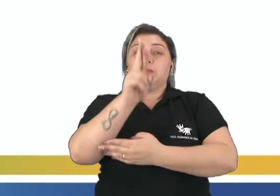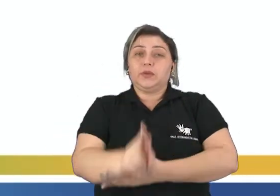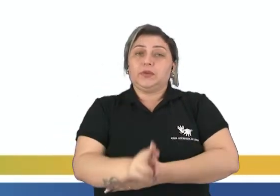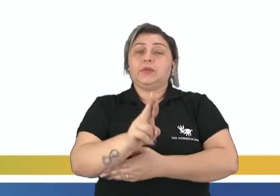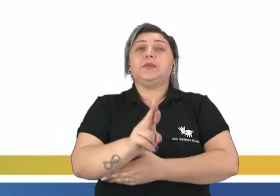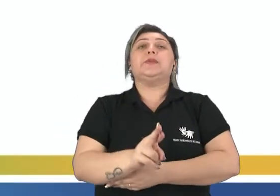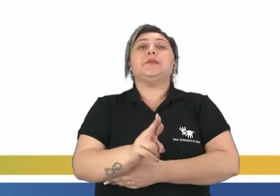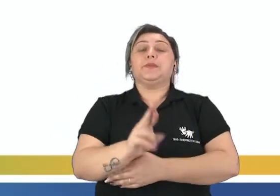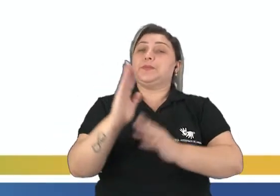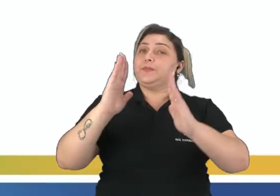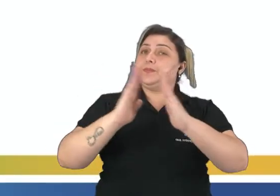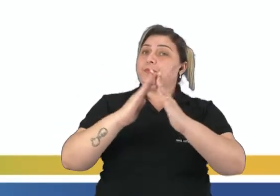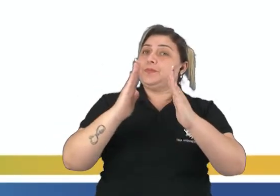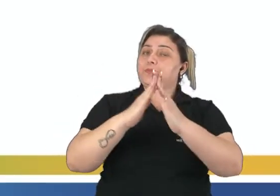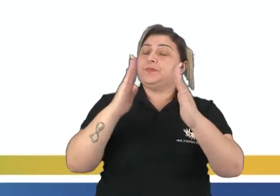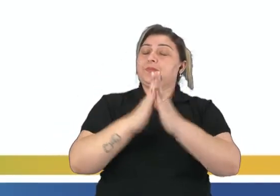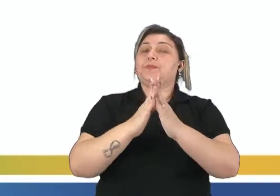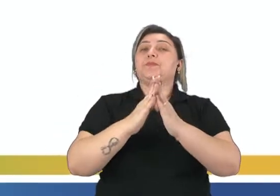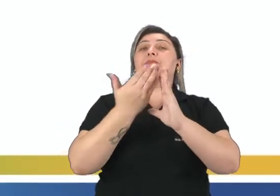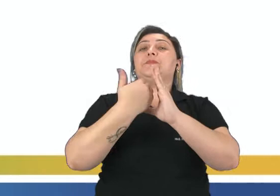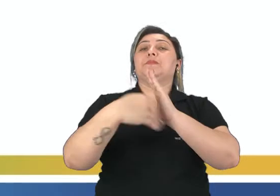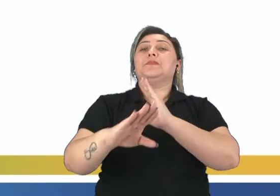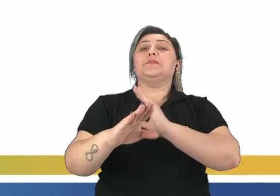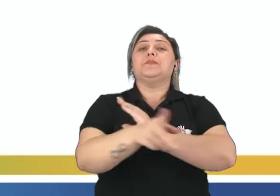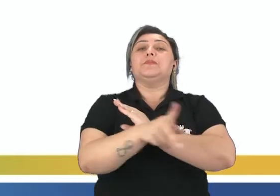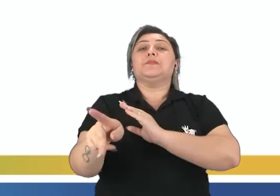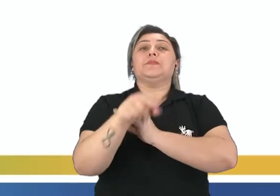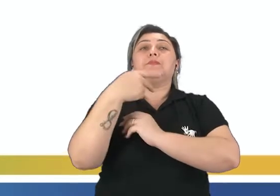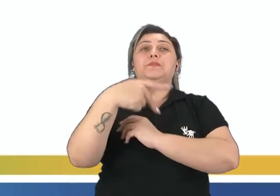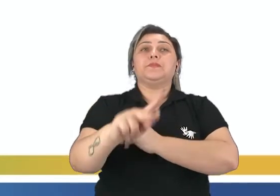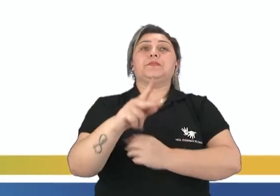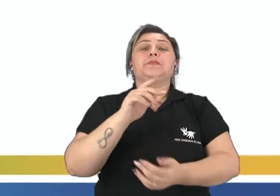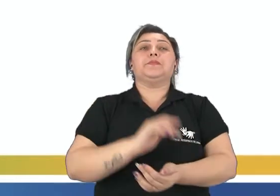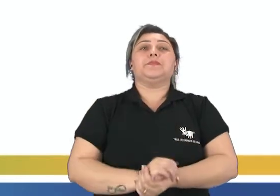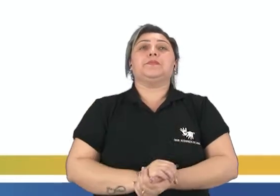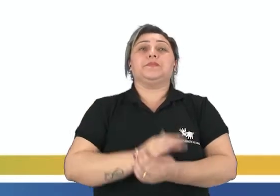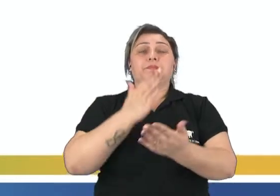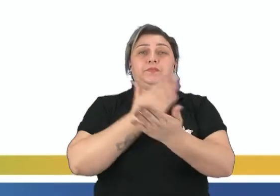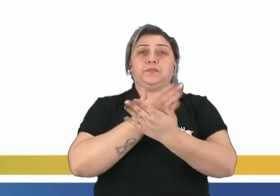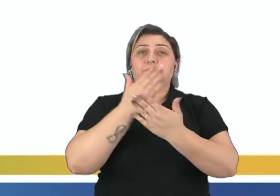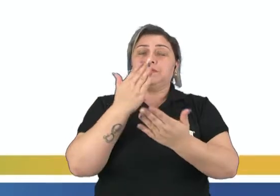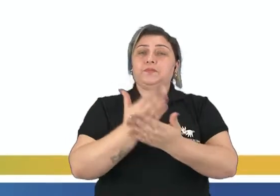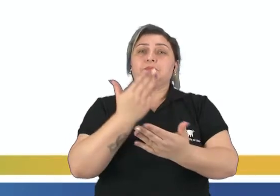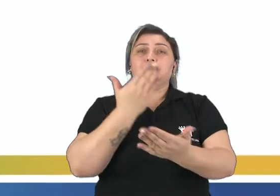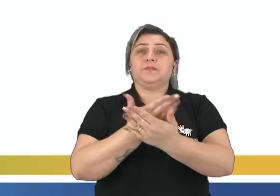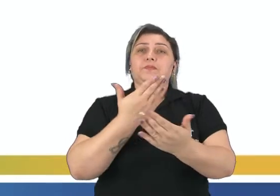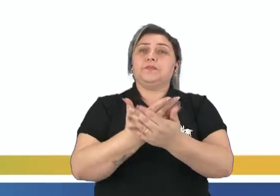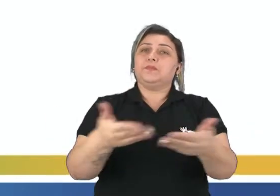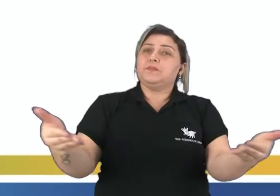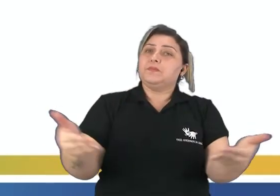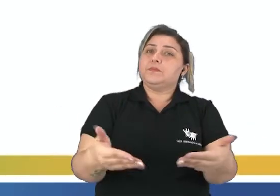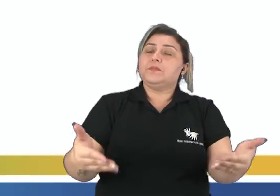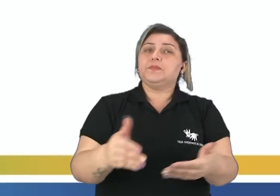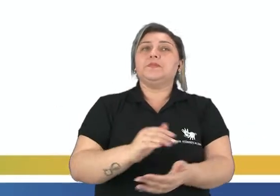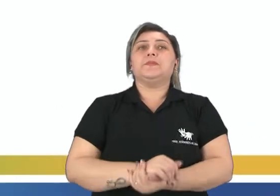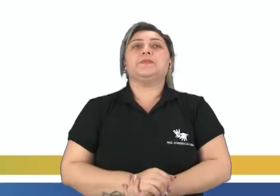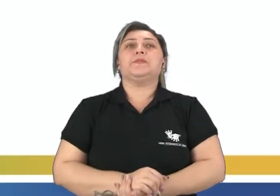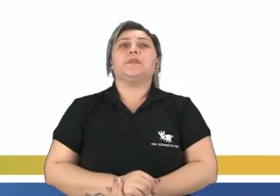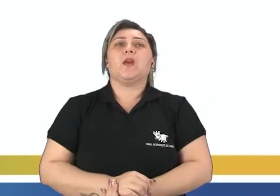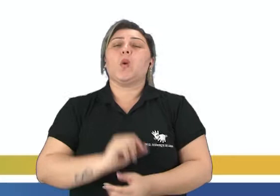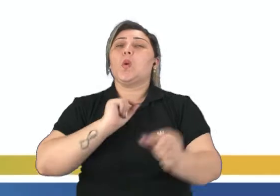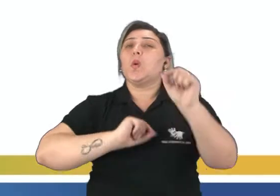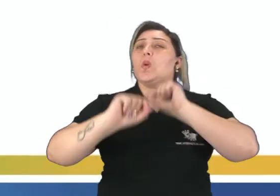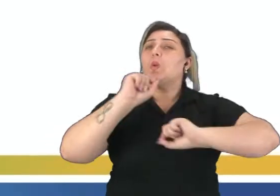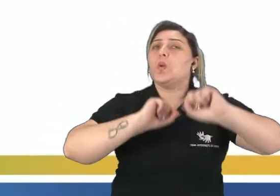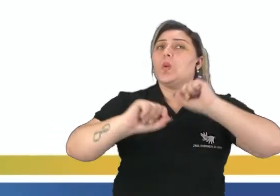essa cruzadinha em casa e vai mandar para o professor de vocês. E a gente vai começar nossa aula agora. Vamos lá. O que